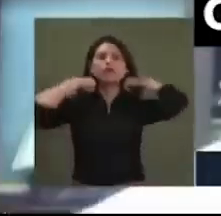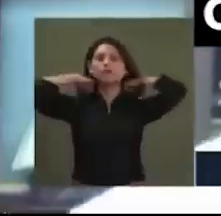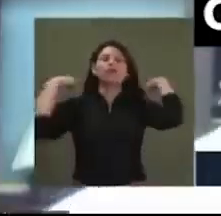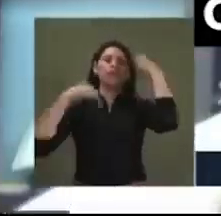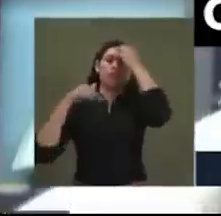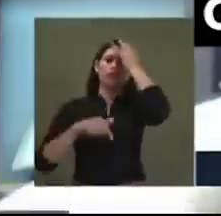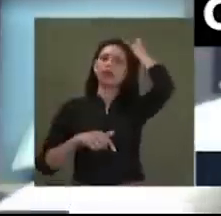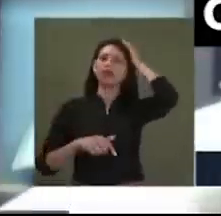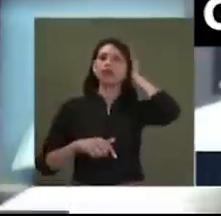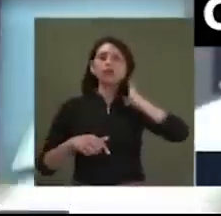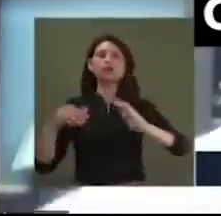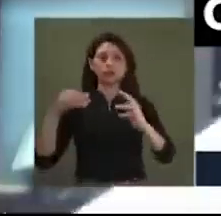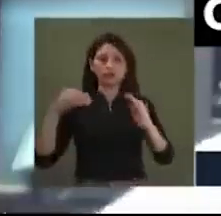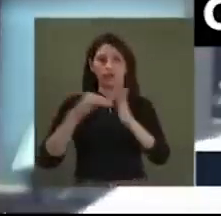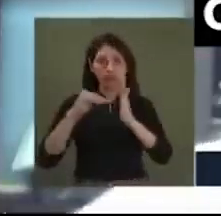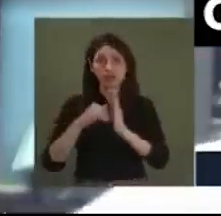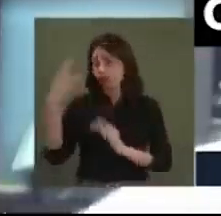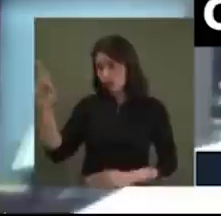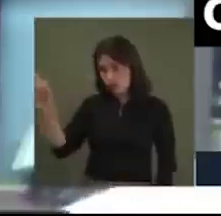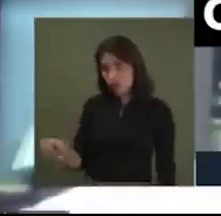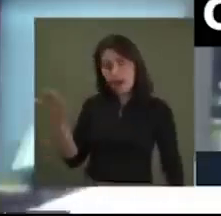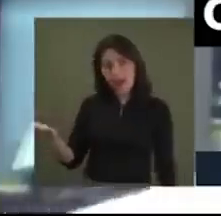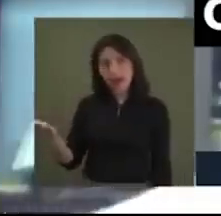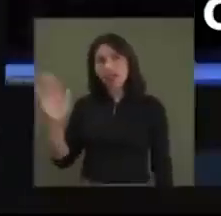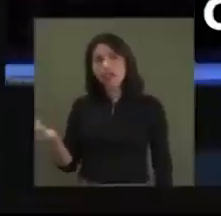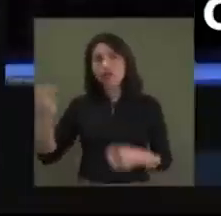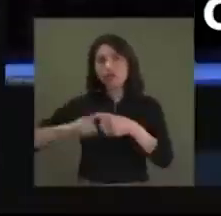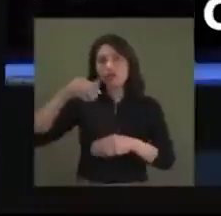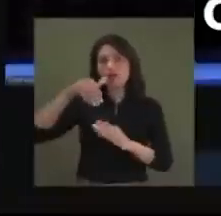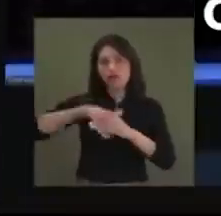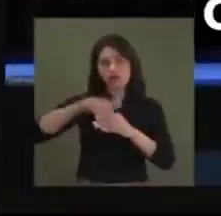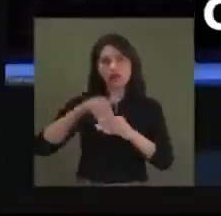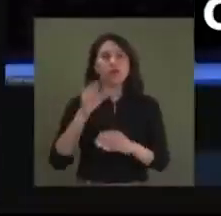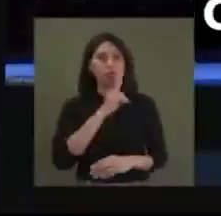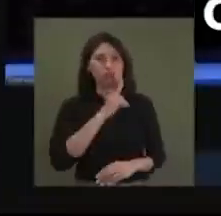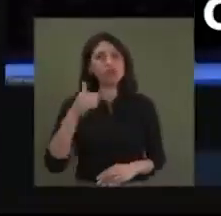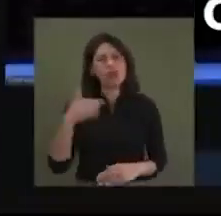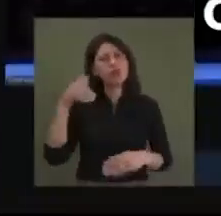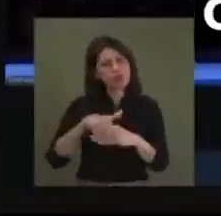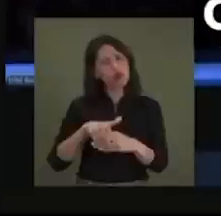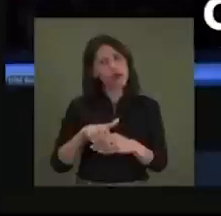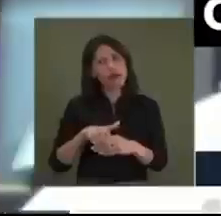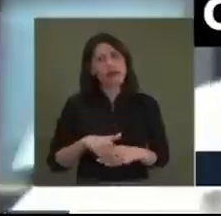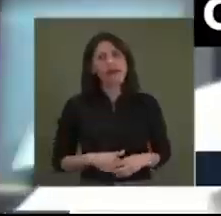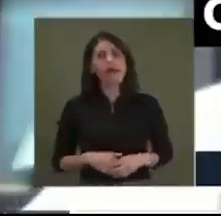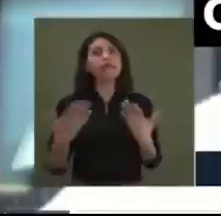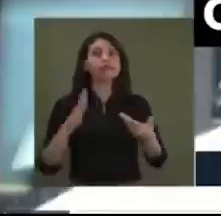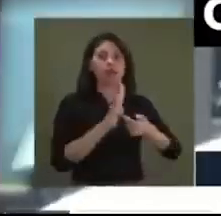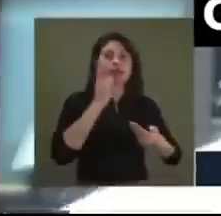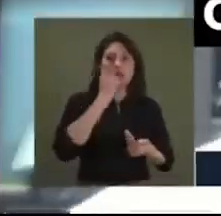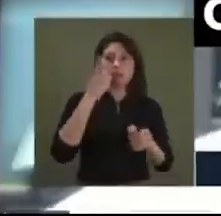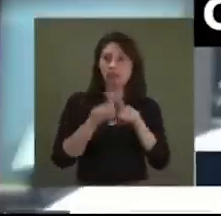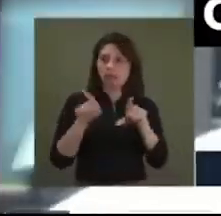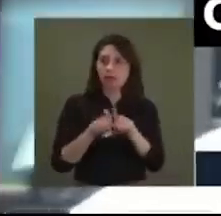no Senado, presidente Davi, é com Vossa Excelência. Foi Vossa Excelência que votou para votar em regime de urgência. Eu votei a favor. A Câmara também